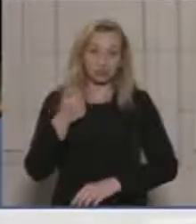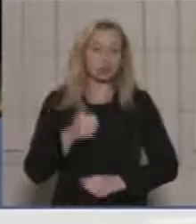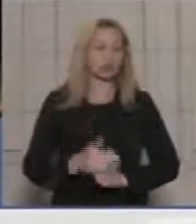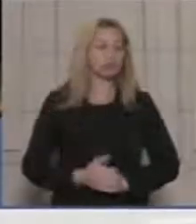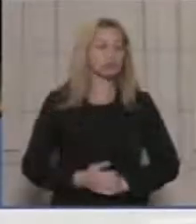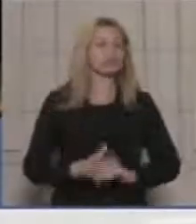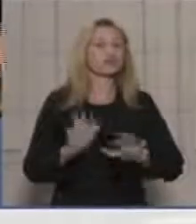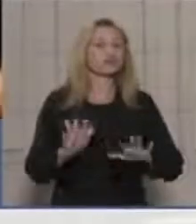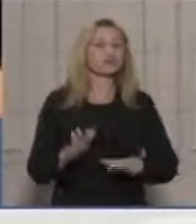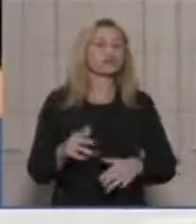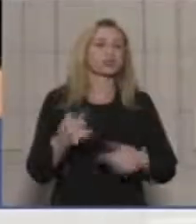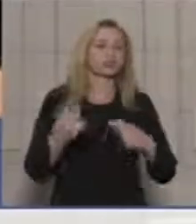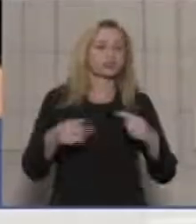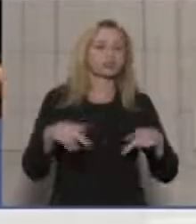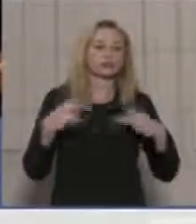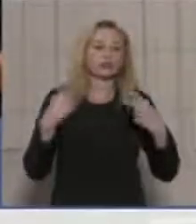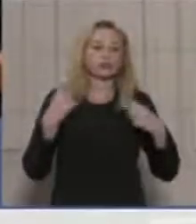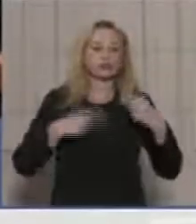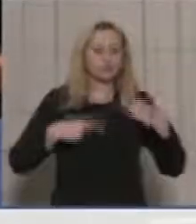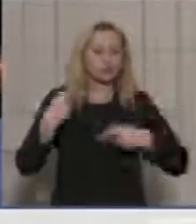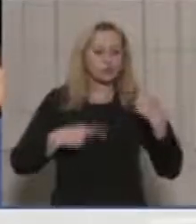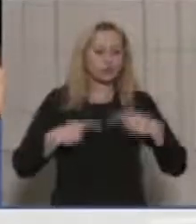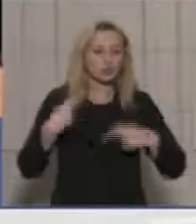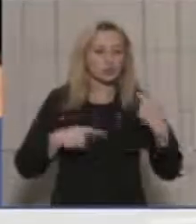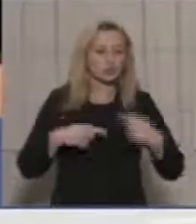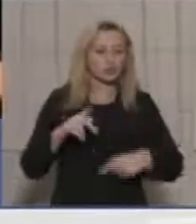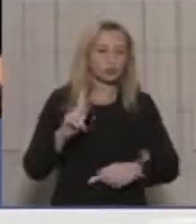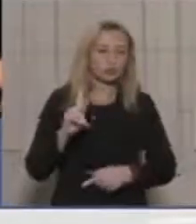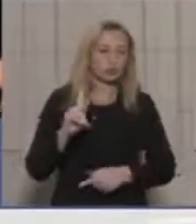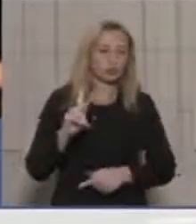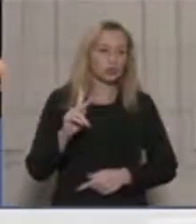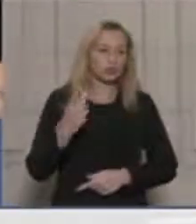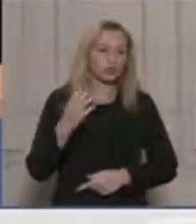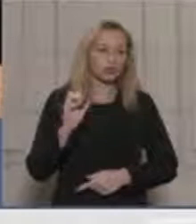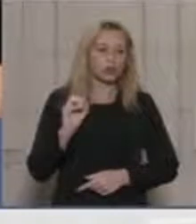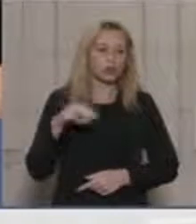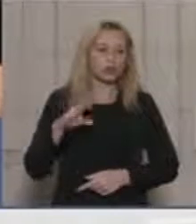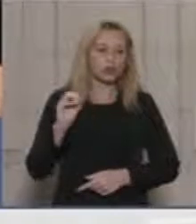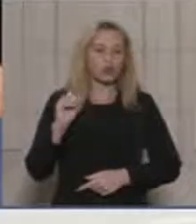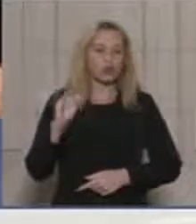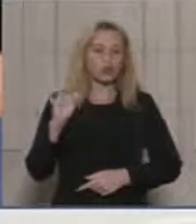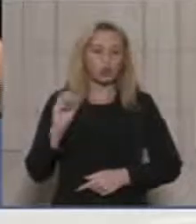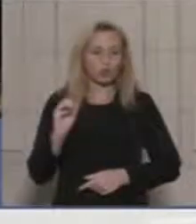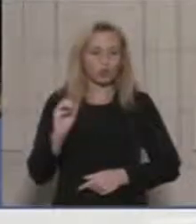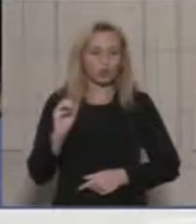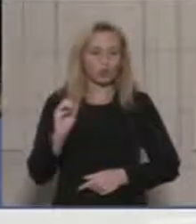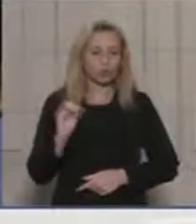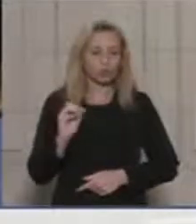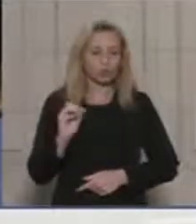Fazia o discurso homofóbico, o discurso